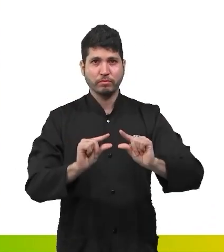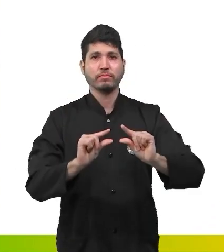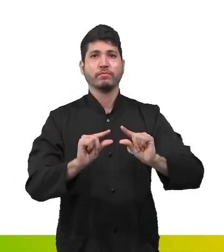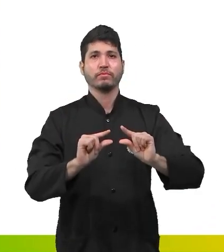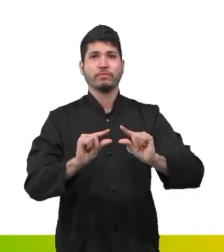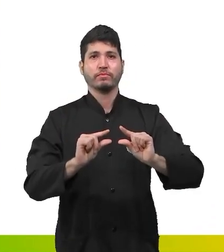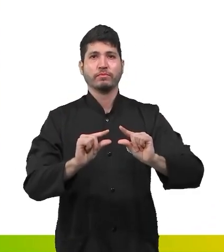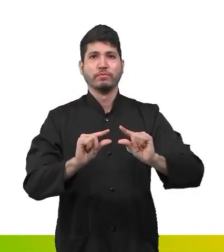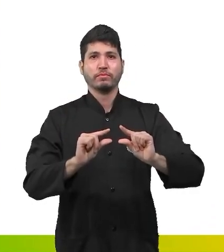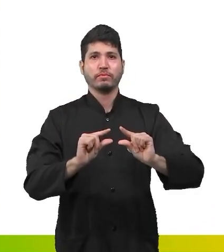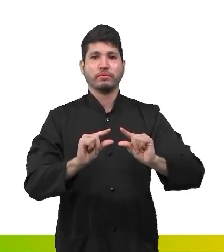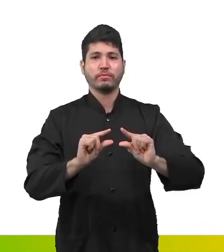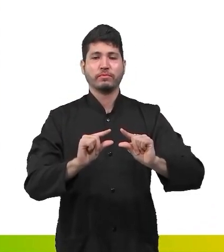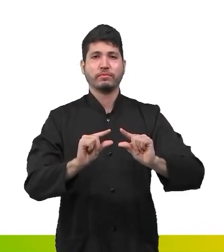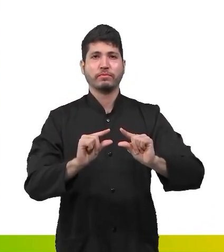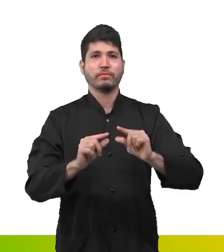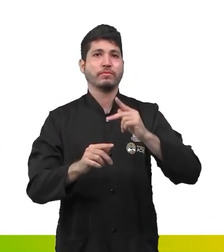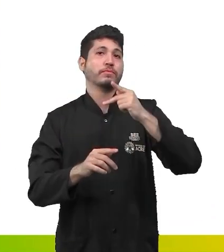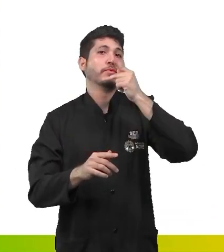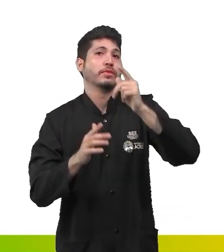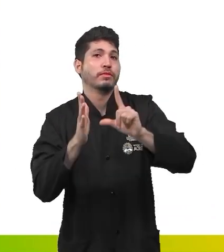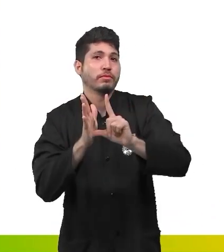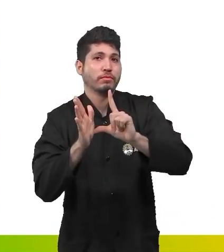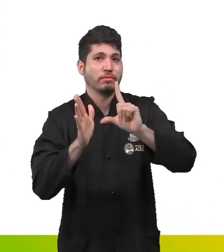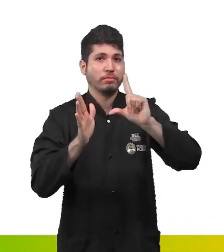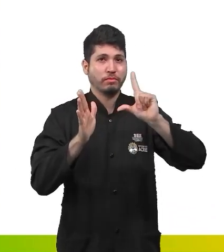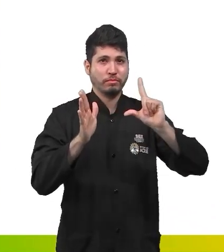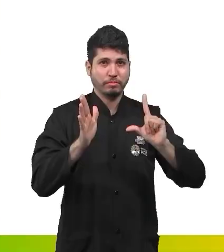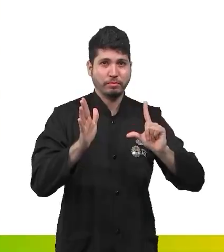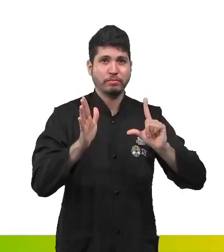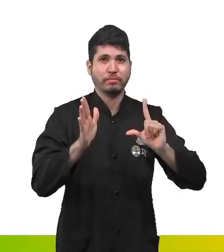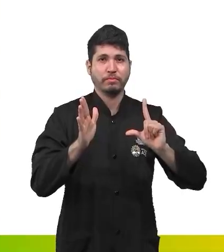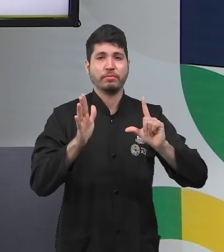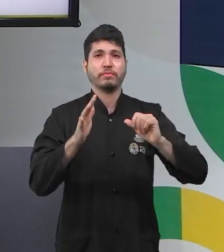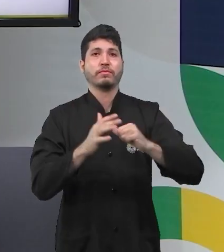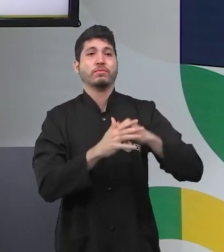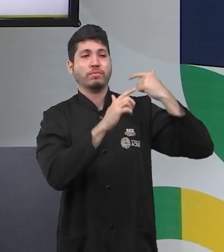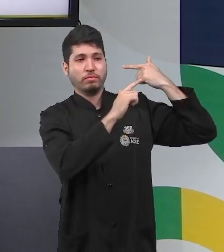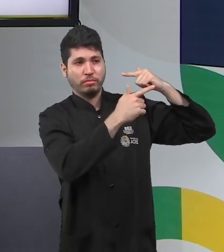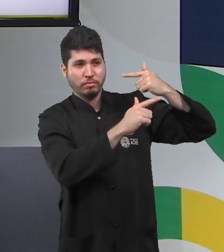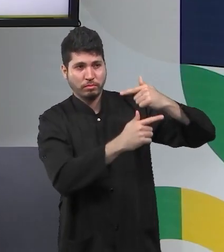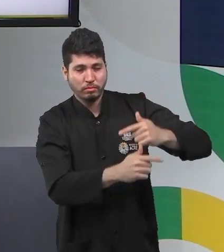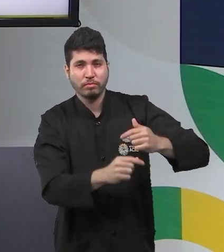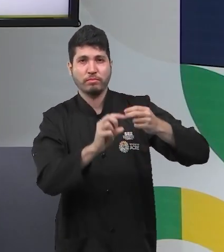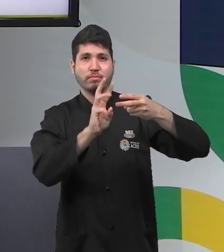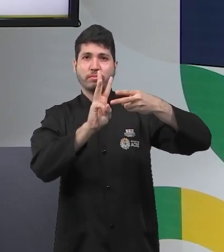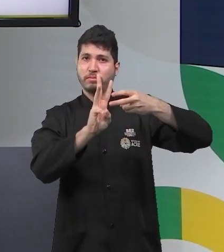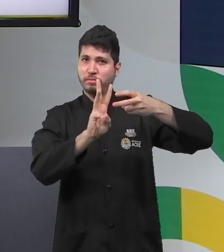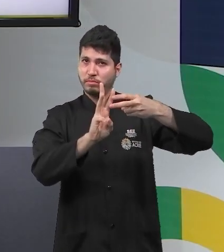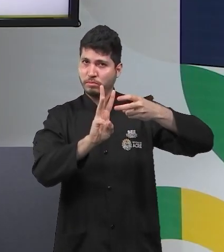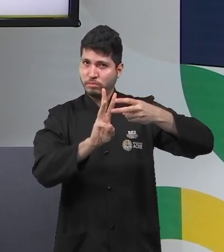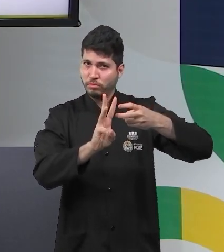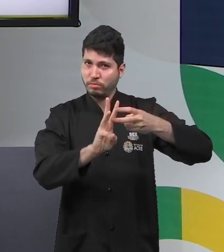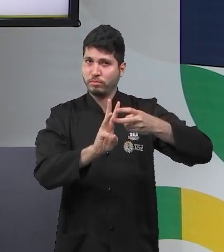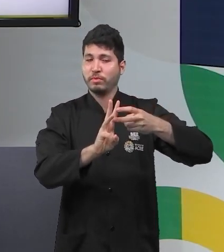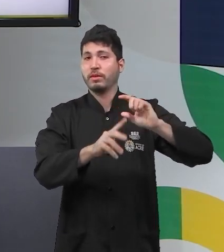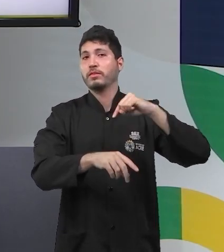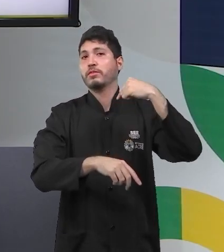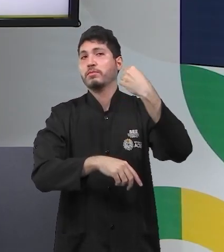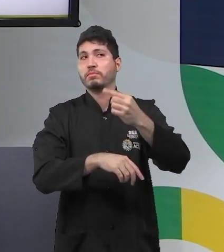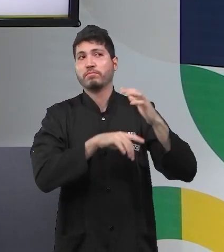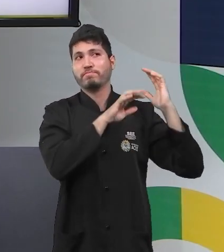aqui. Ainda há pouco nós falamos que inicialmente, matriz indígena era predominante,